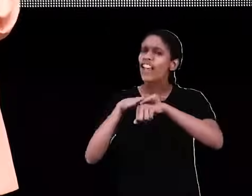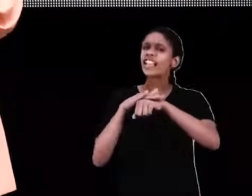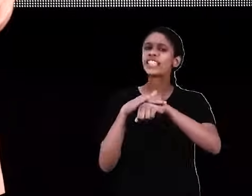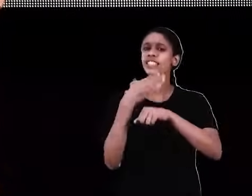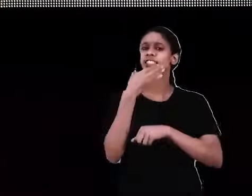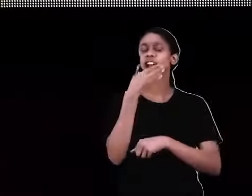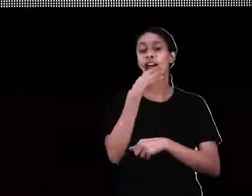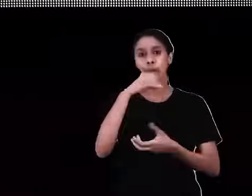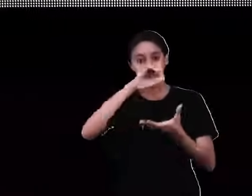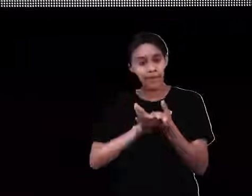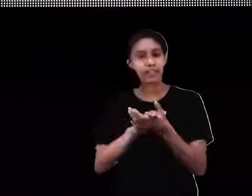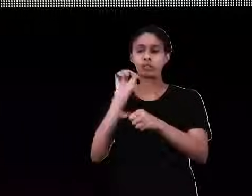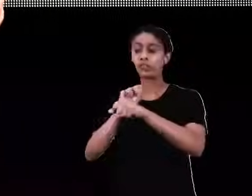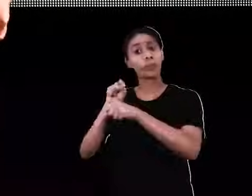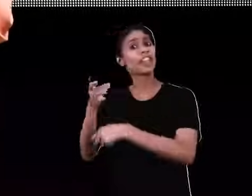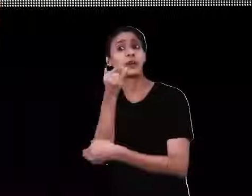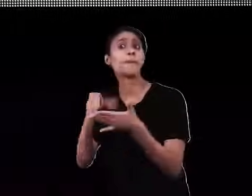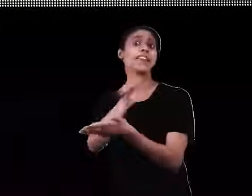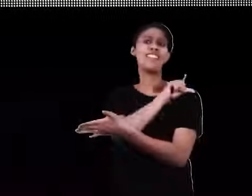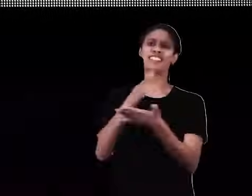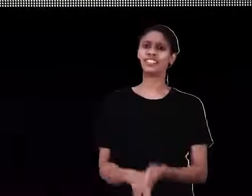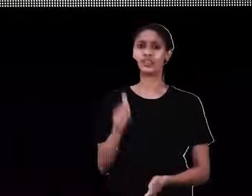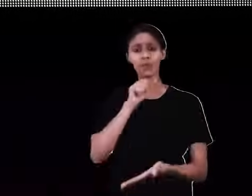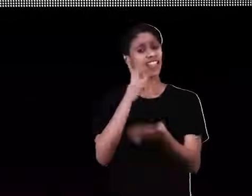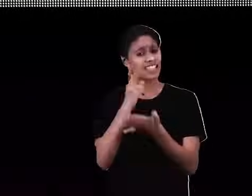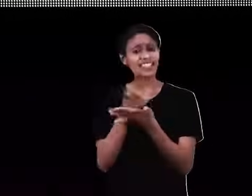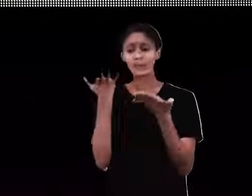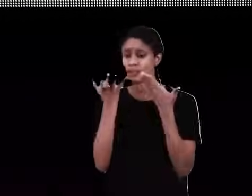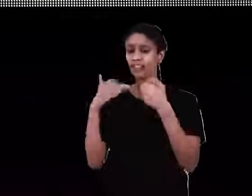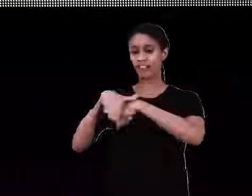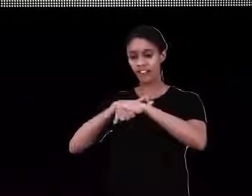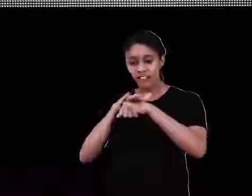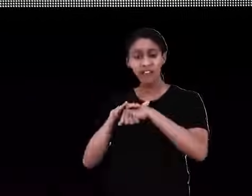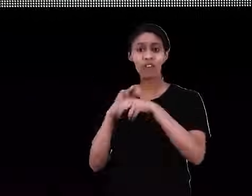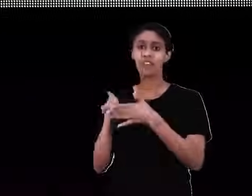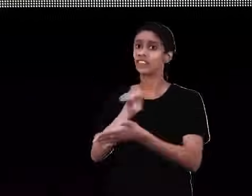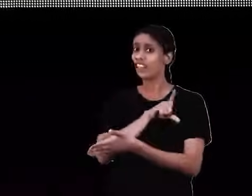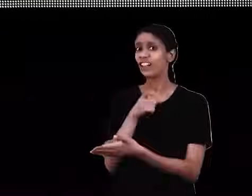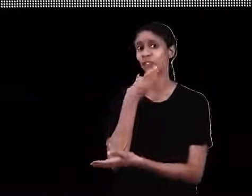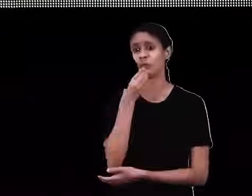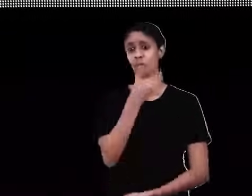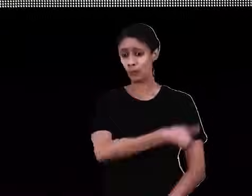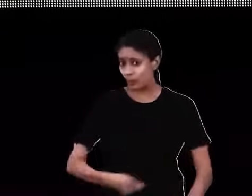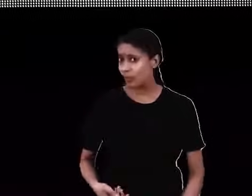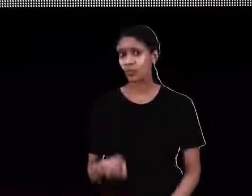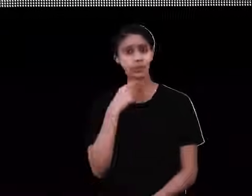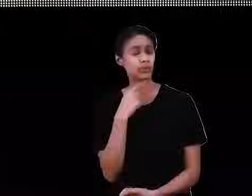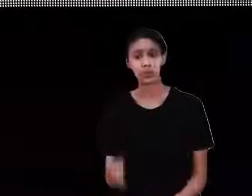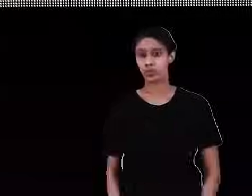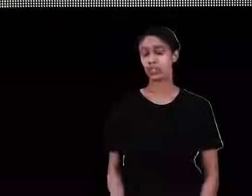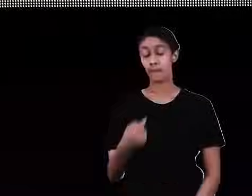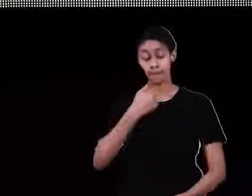camarada comer antes. Não sei que mulher tem que fazer DR quando o cara tá com fome e não vai dar certo. Meu marido, quando tá com fome, ele